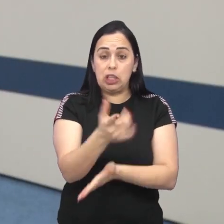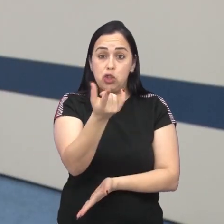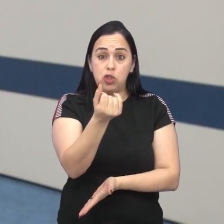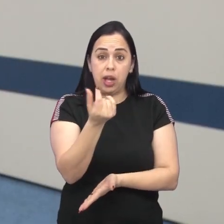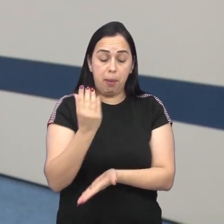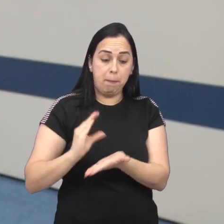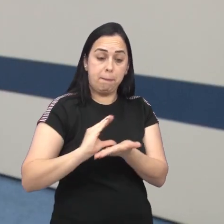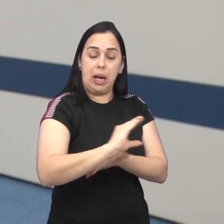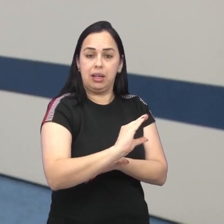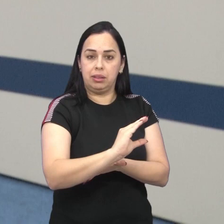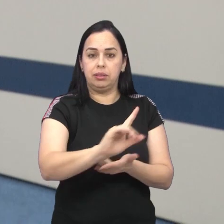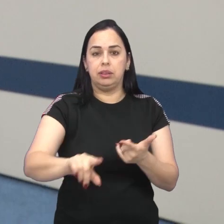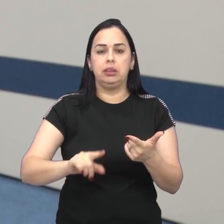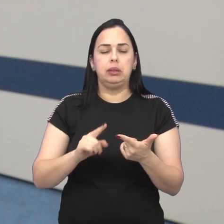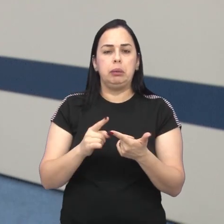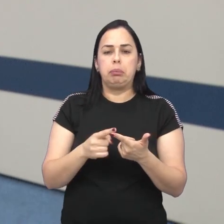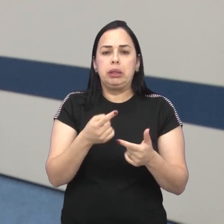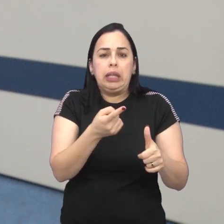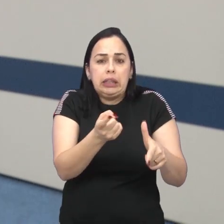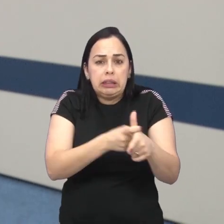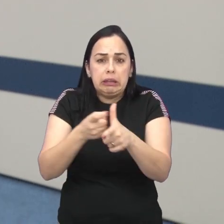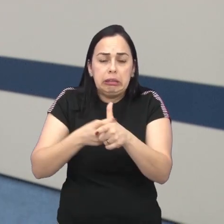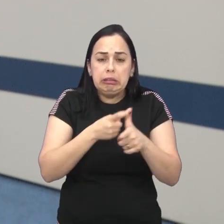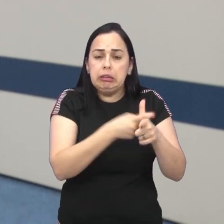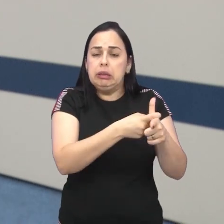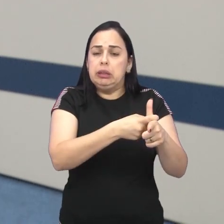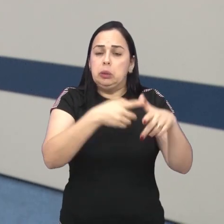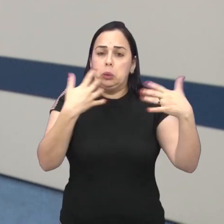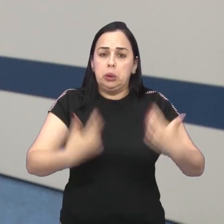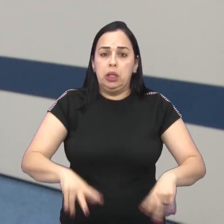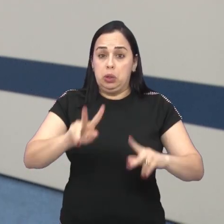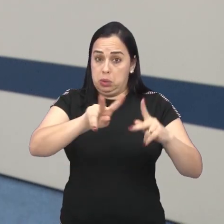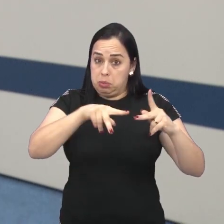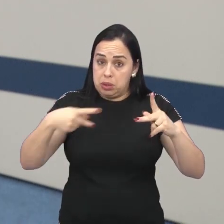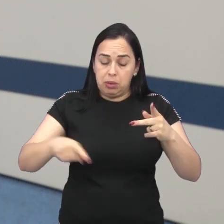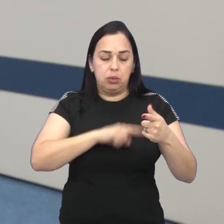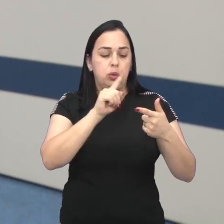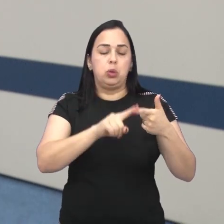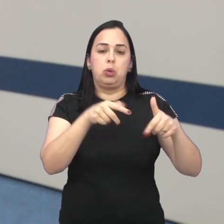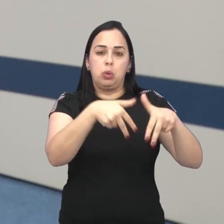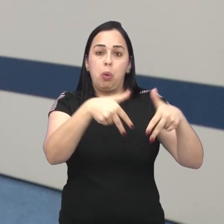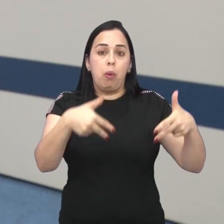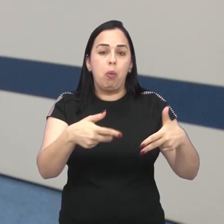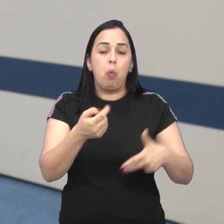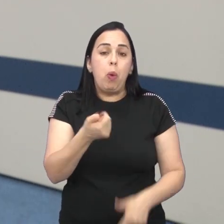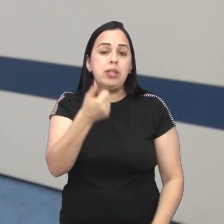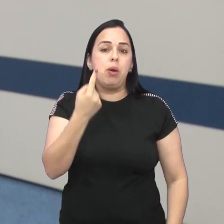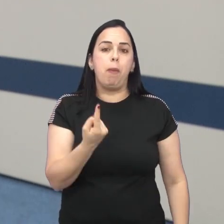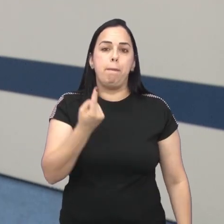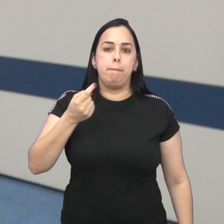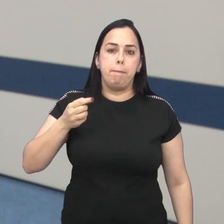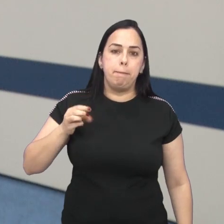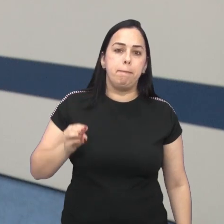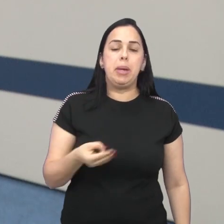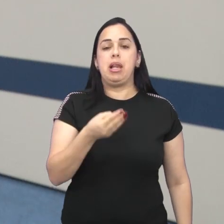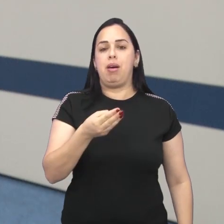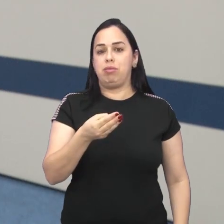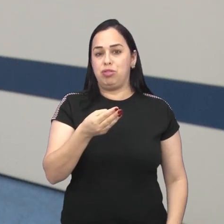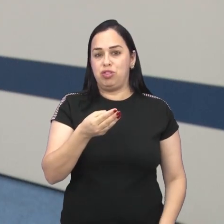anos, da conta que não fecha no Hospital GAC, no Hospital Pio XII, com mais de 1 milhão